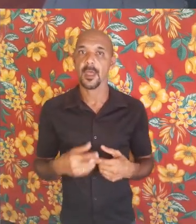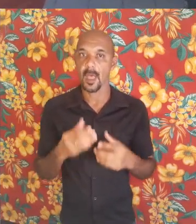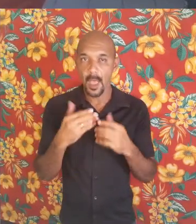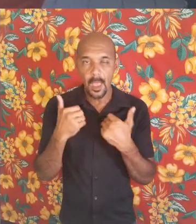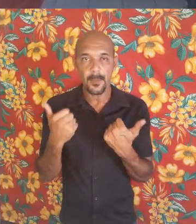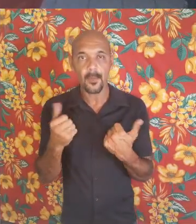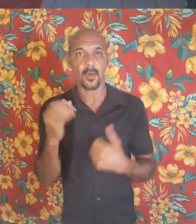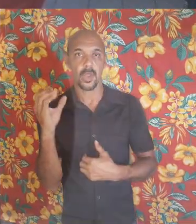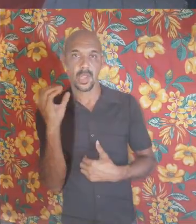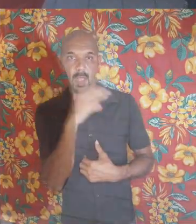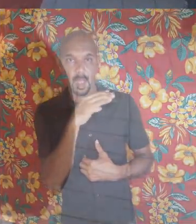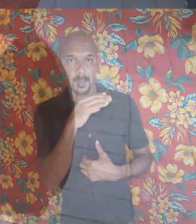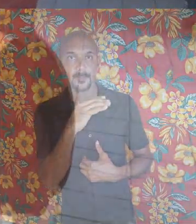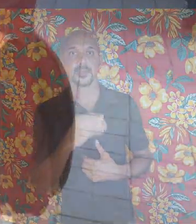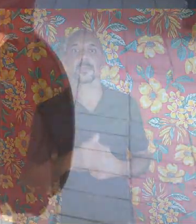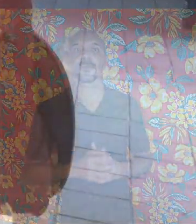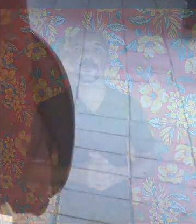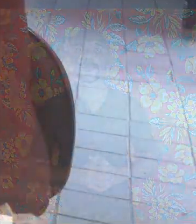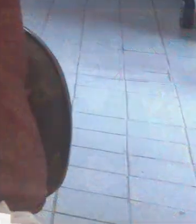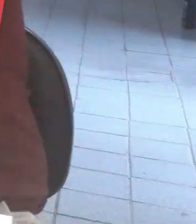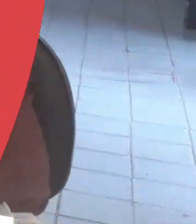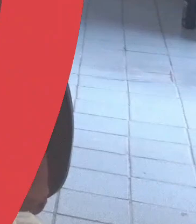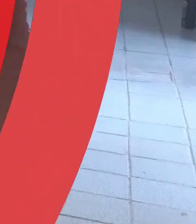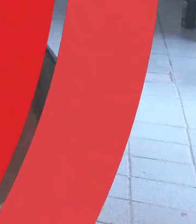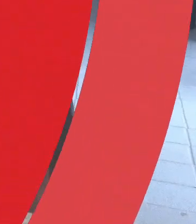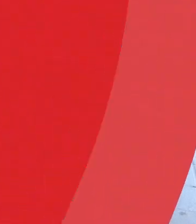as partes maiores.